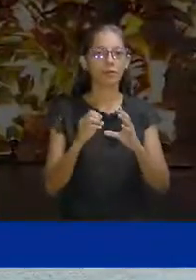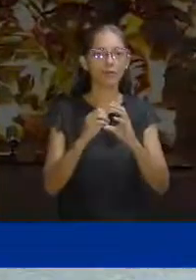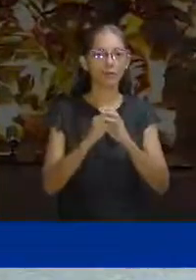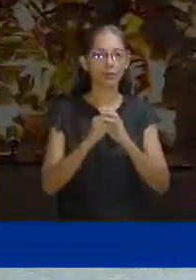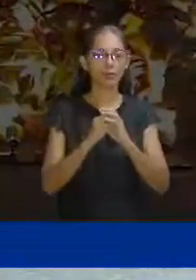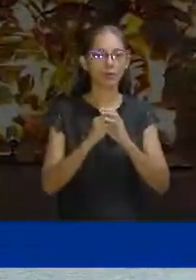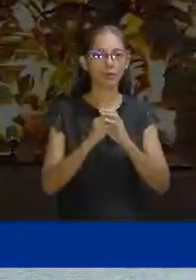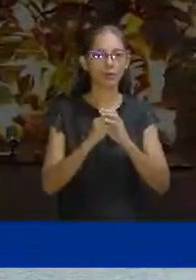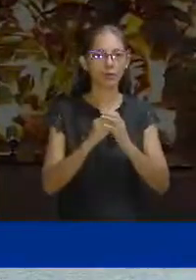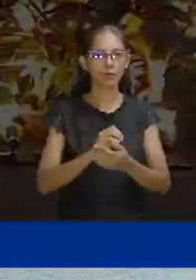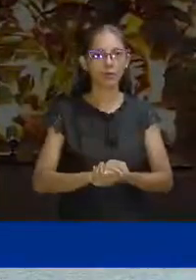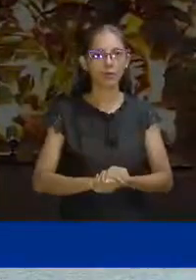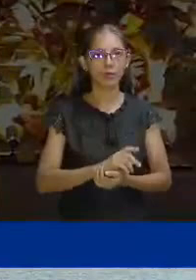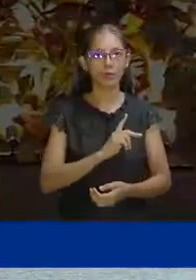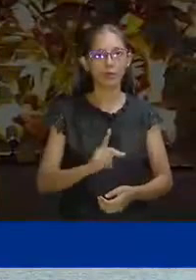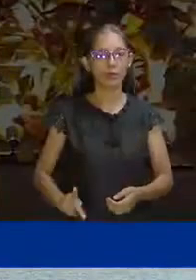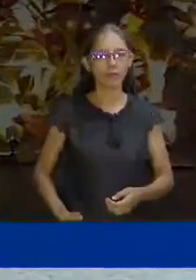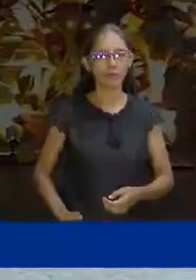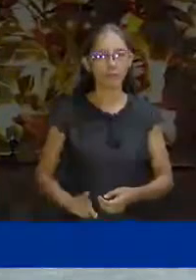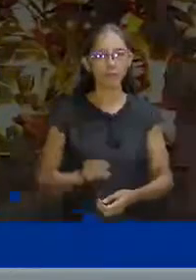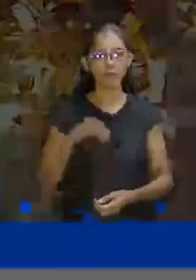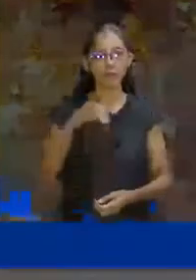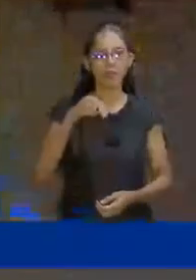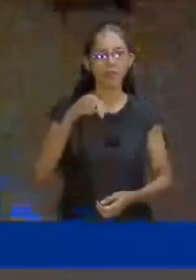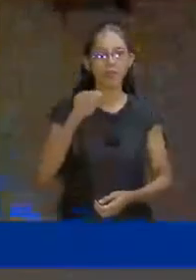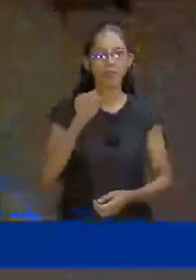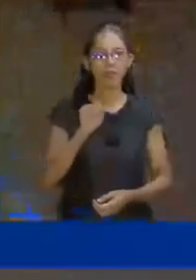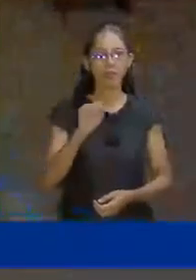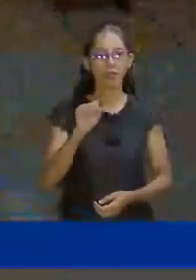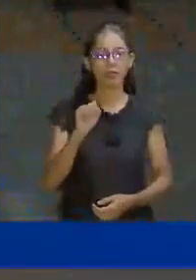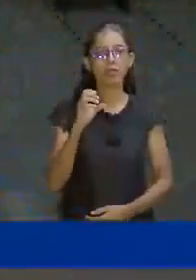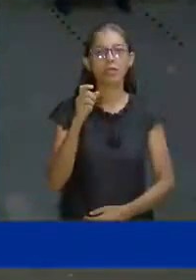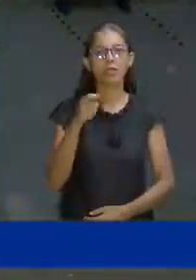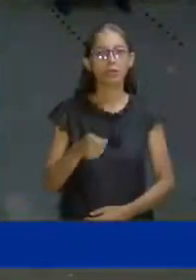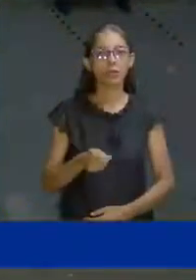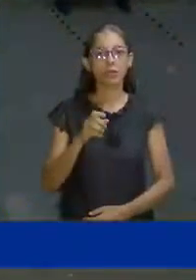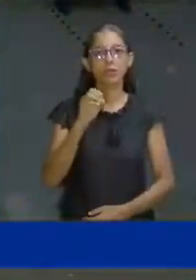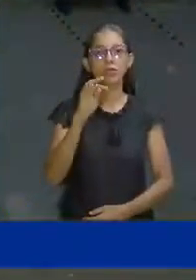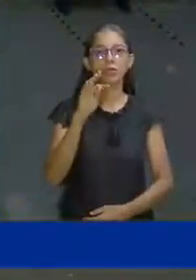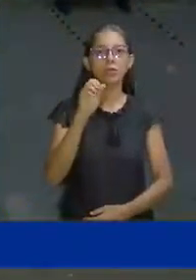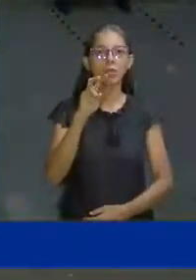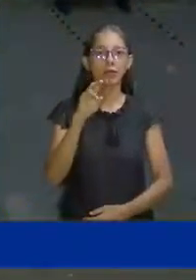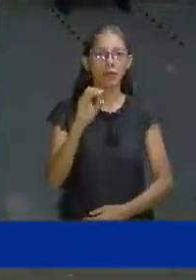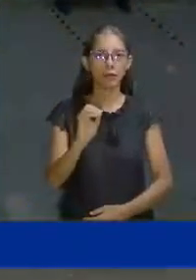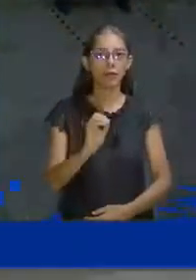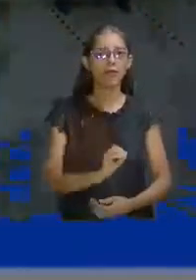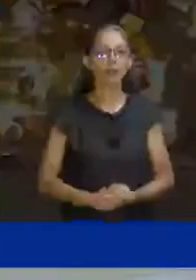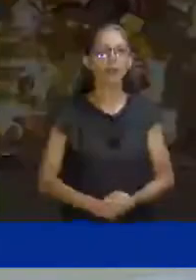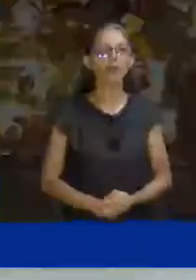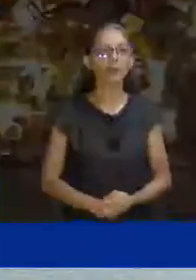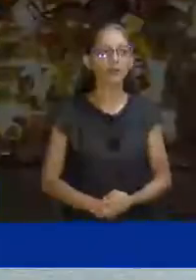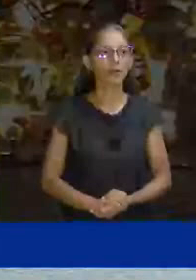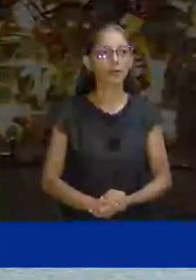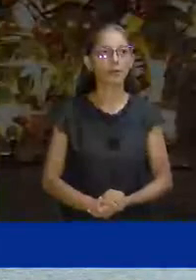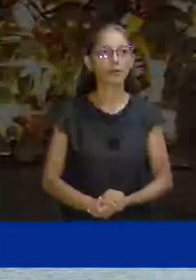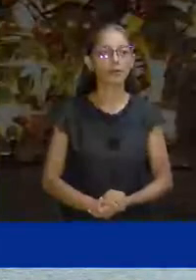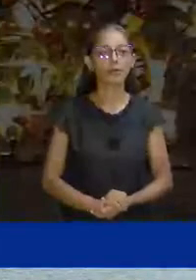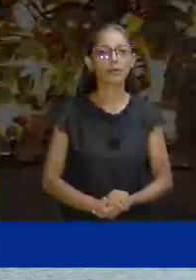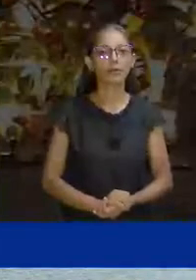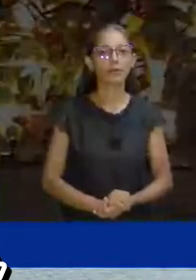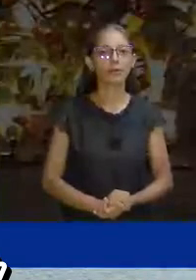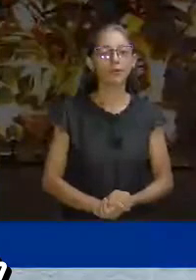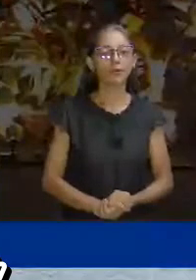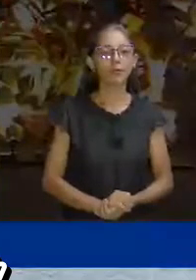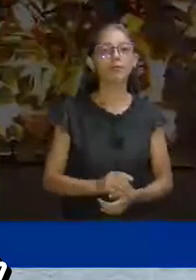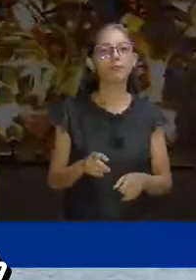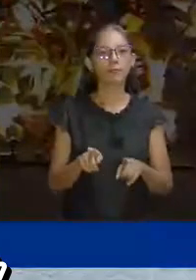central Gerais, está enfeitada desembargador com Otávio a vegetação Boccalini. típica da Amazônia, pedaços de palmeira, galhos de folhas, Compondo também a pedaços